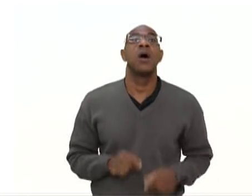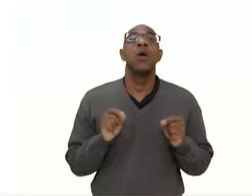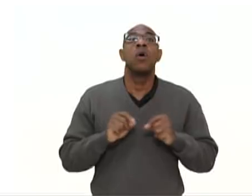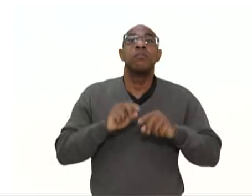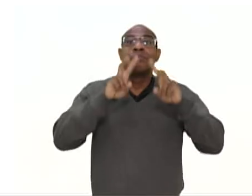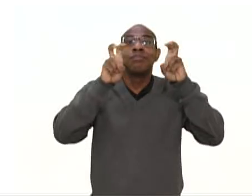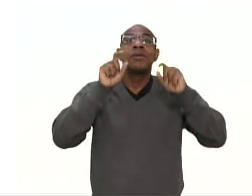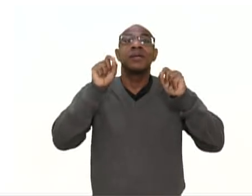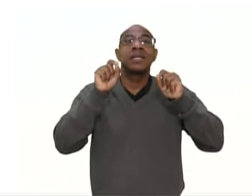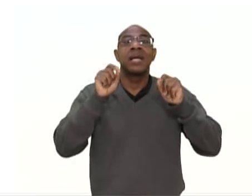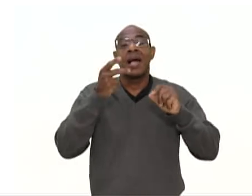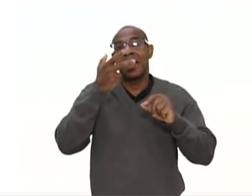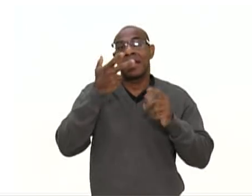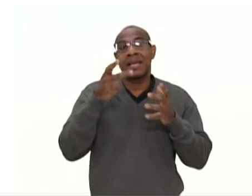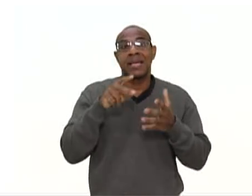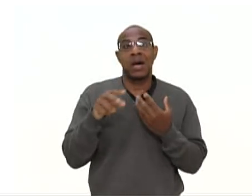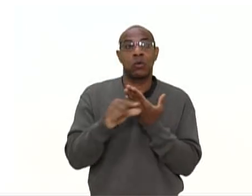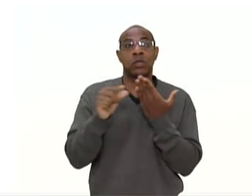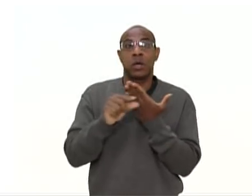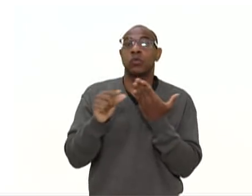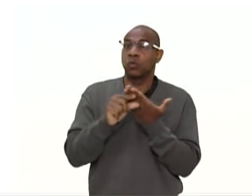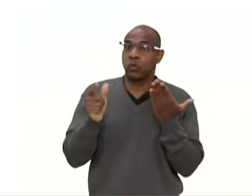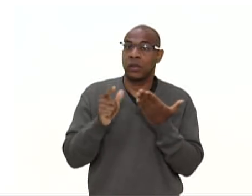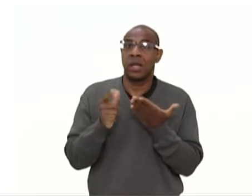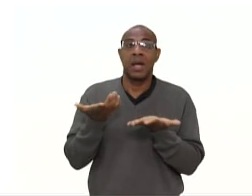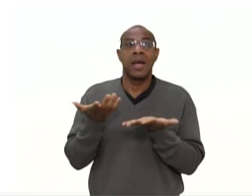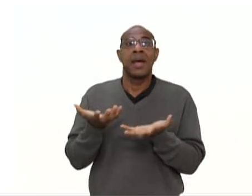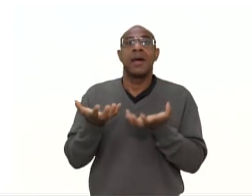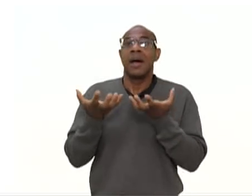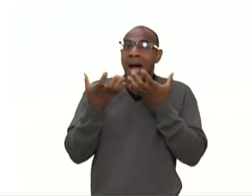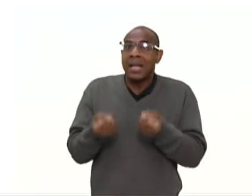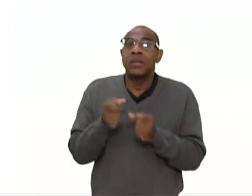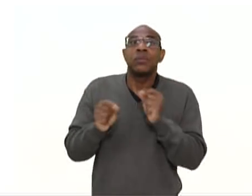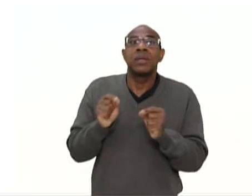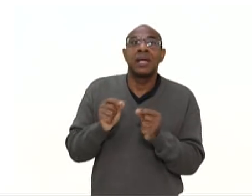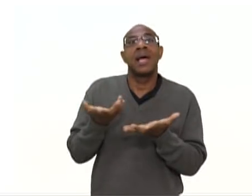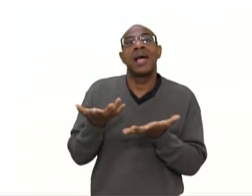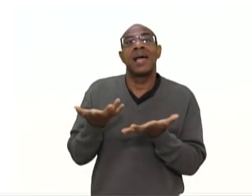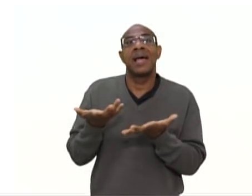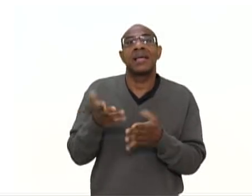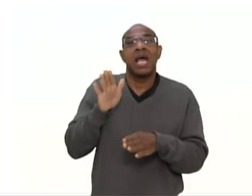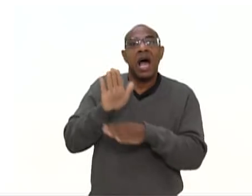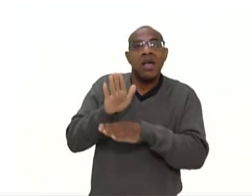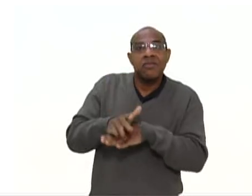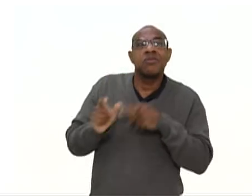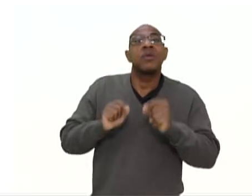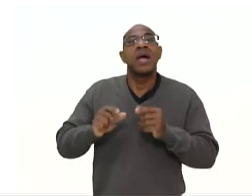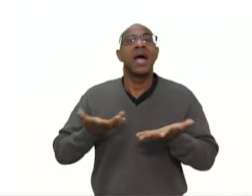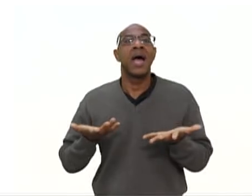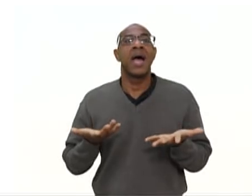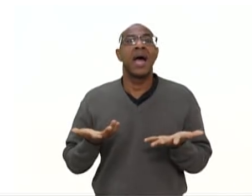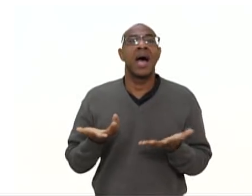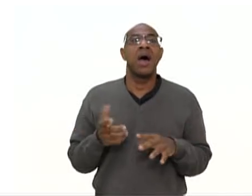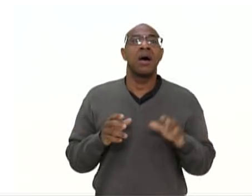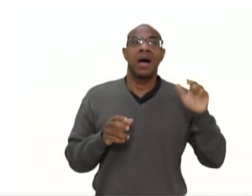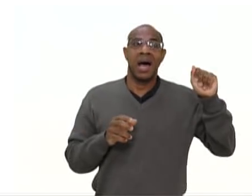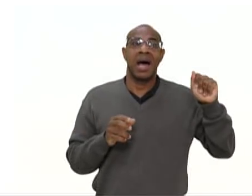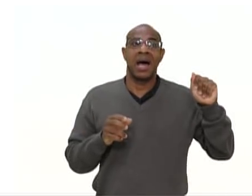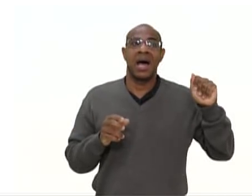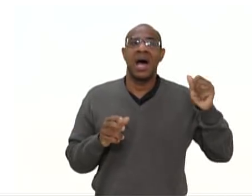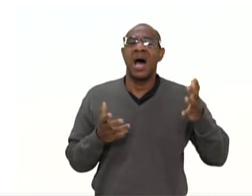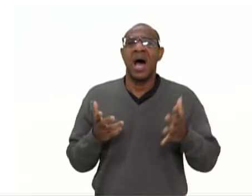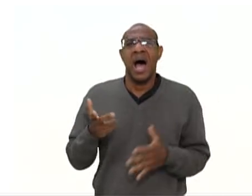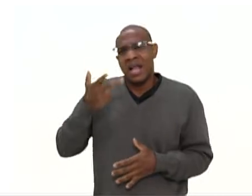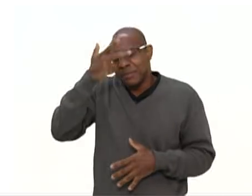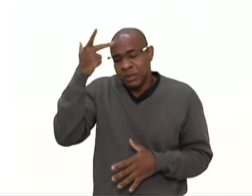é: letra A, os usuários não usam o celular ou a internet apenas para olhar uma